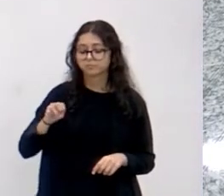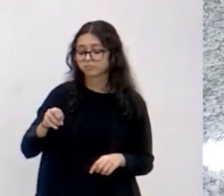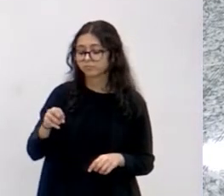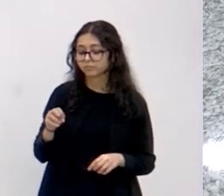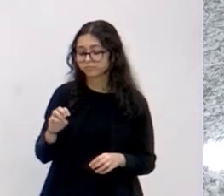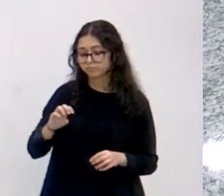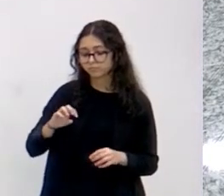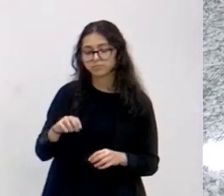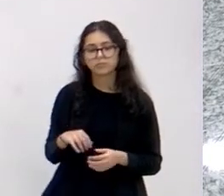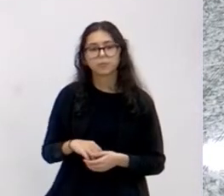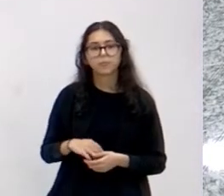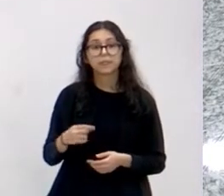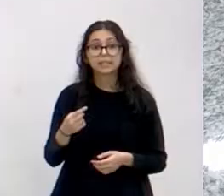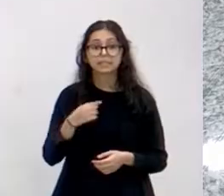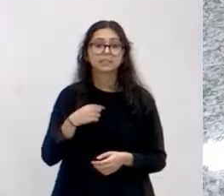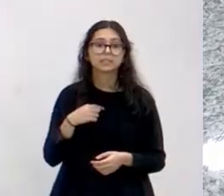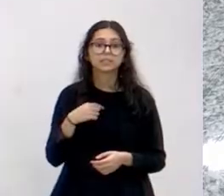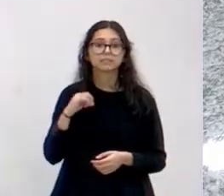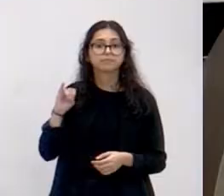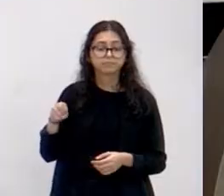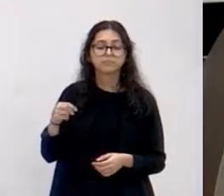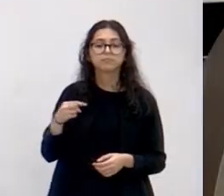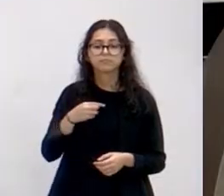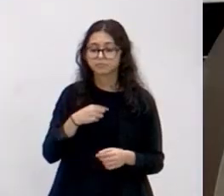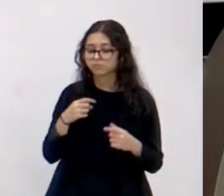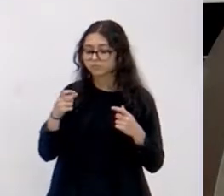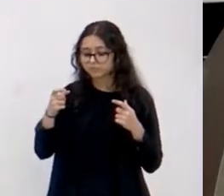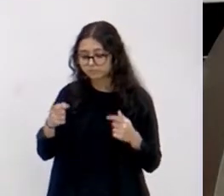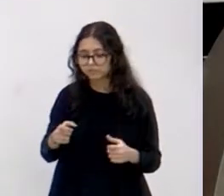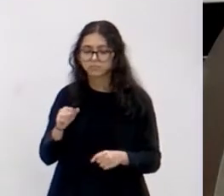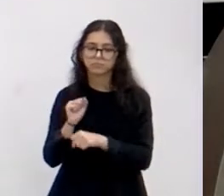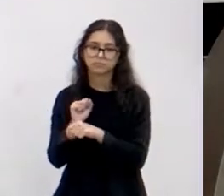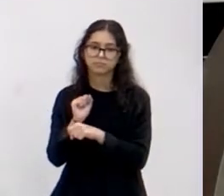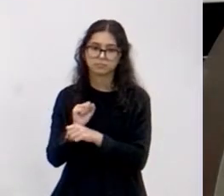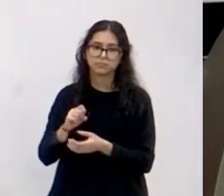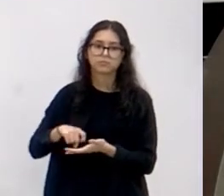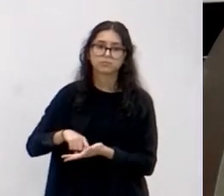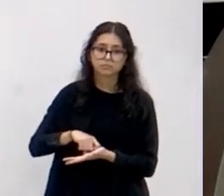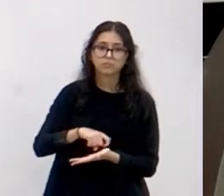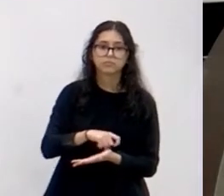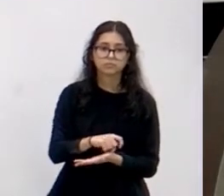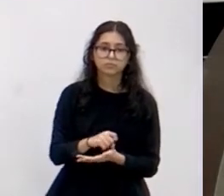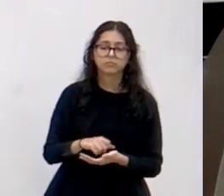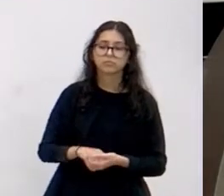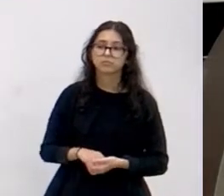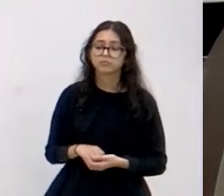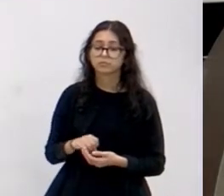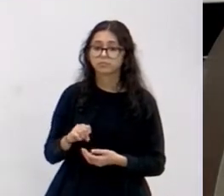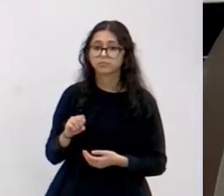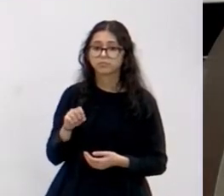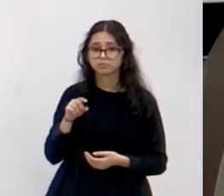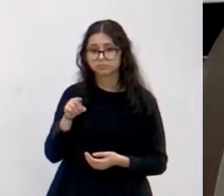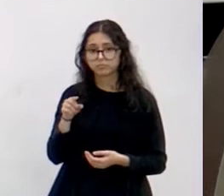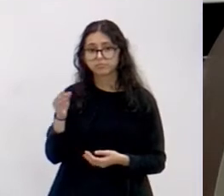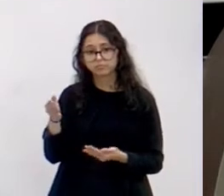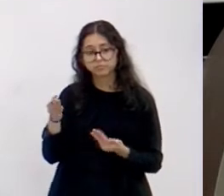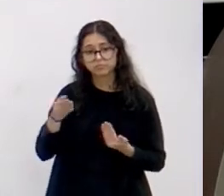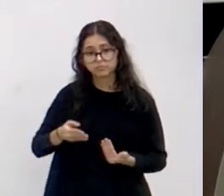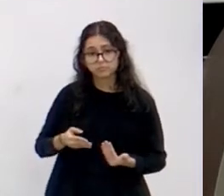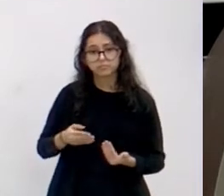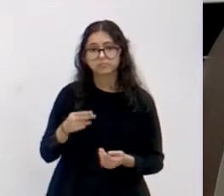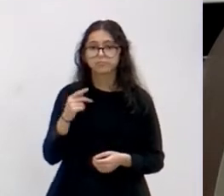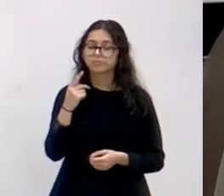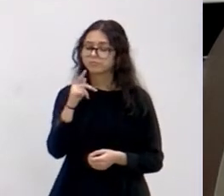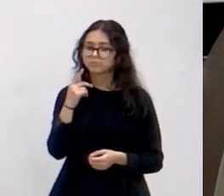se eu estivesse deitado nesta cama aguardando a cirurgia e você estivesse me visitando eu tenho certeza que você ia me dizer